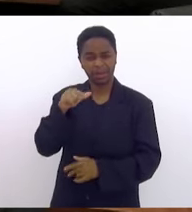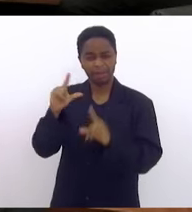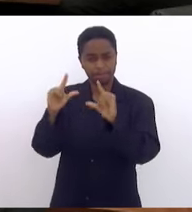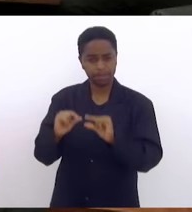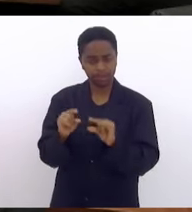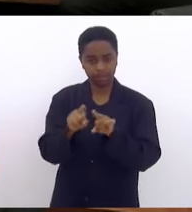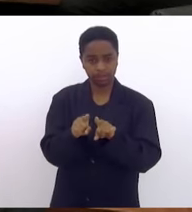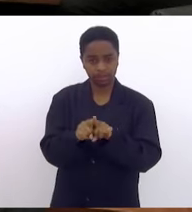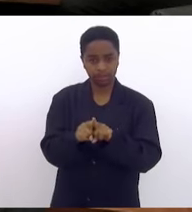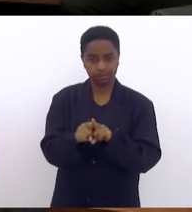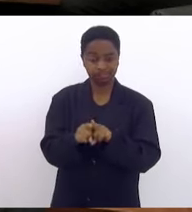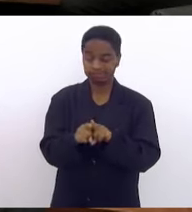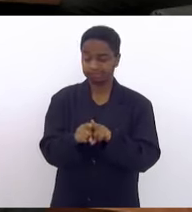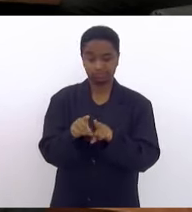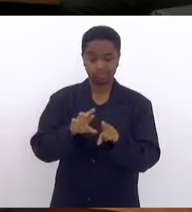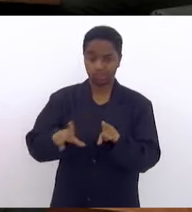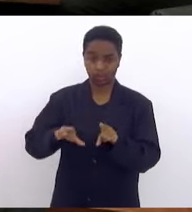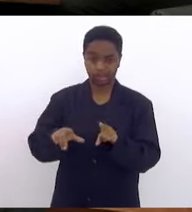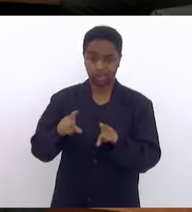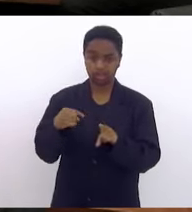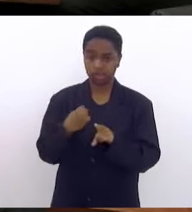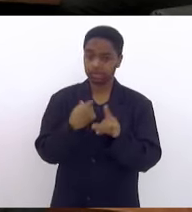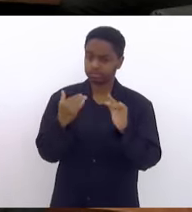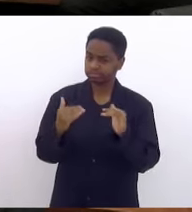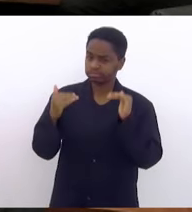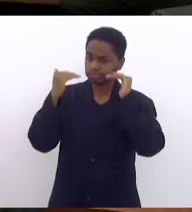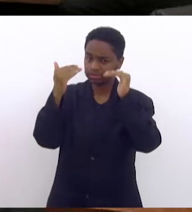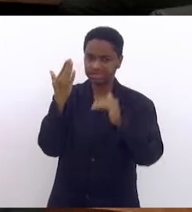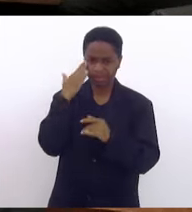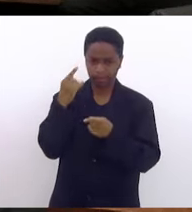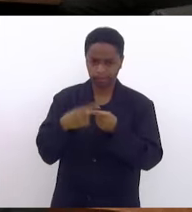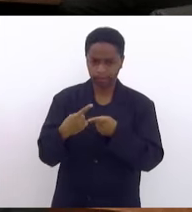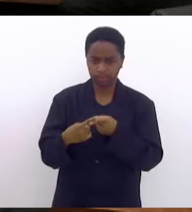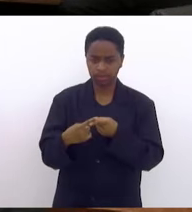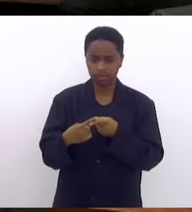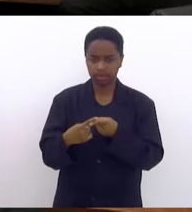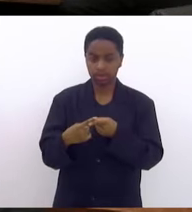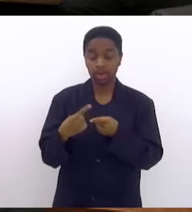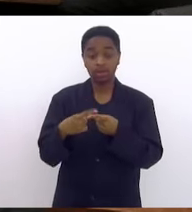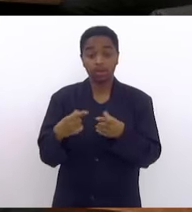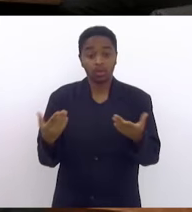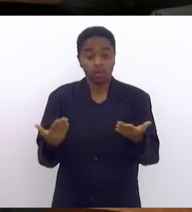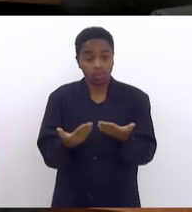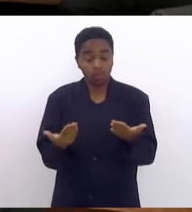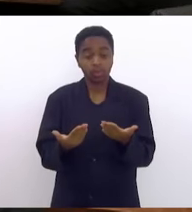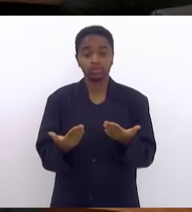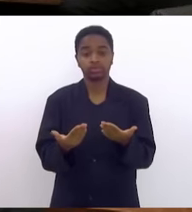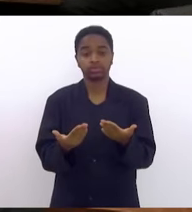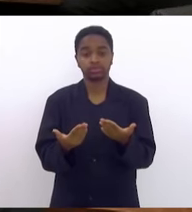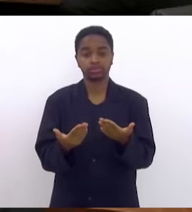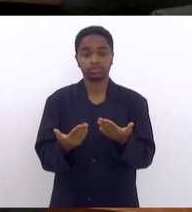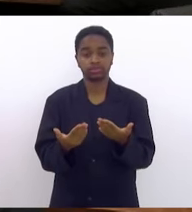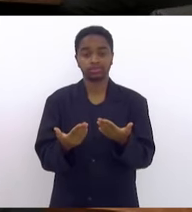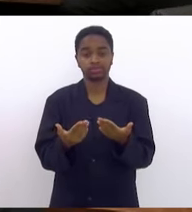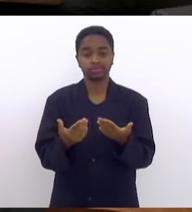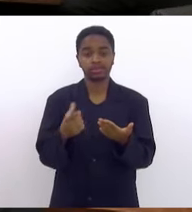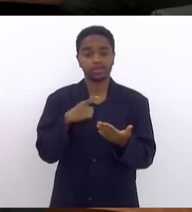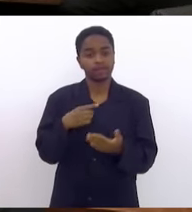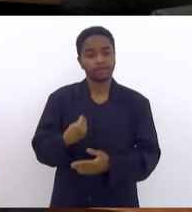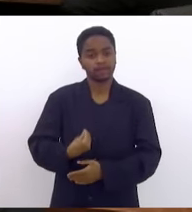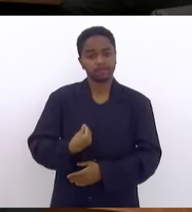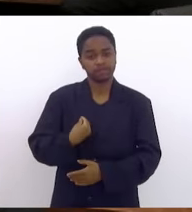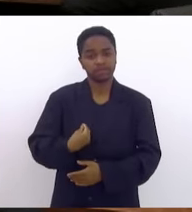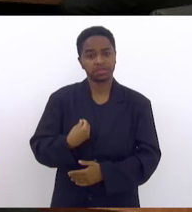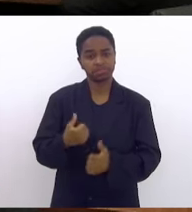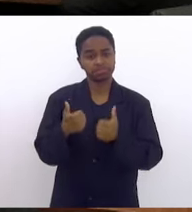pequenininho. Mas não é não, nós somos grandes demais, sabe por quê? Nós temos hoje uma condição hoje de vida,